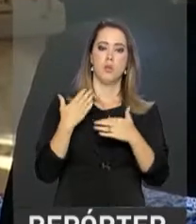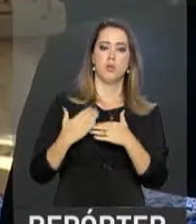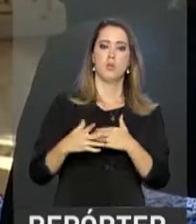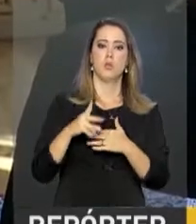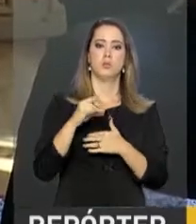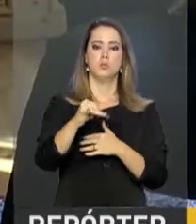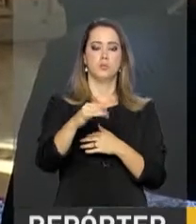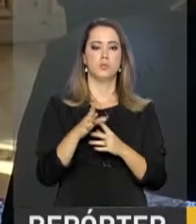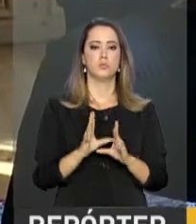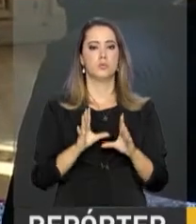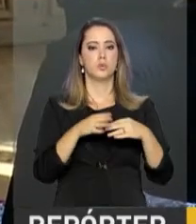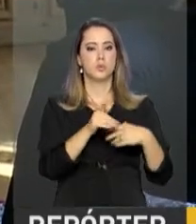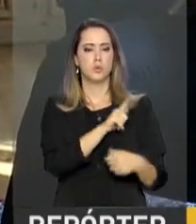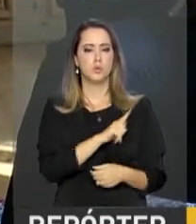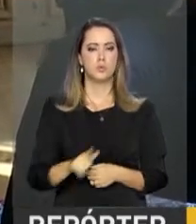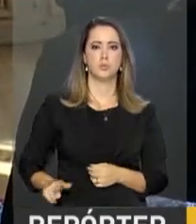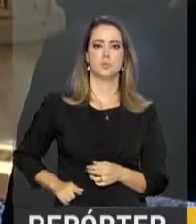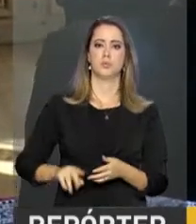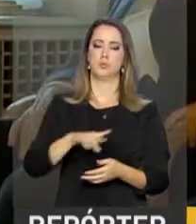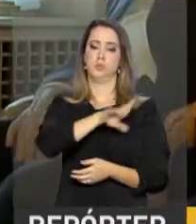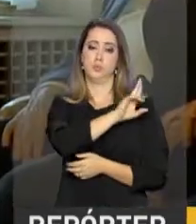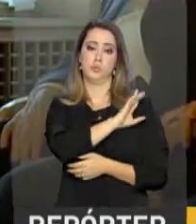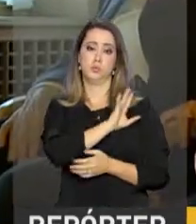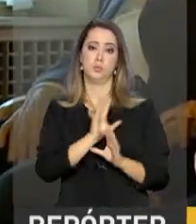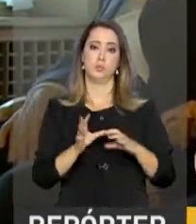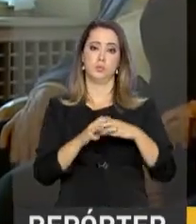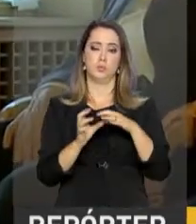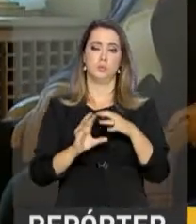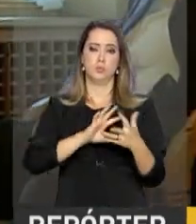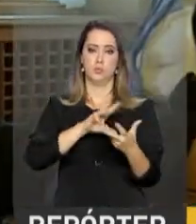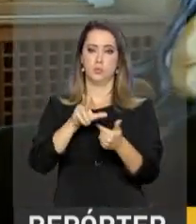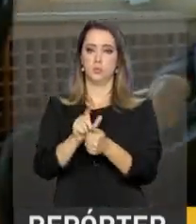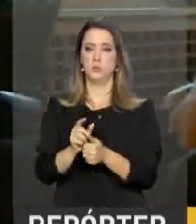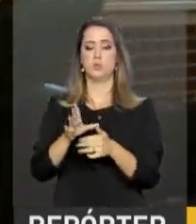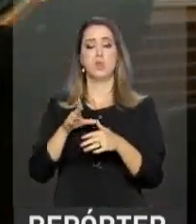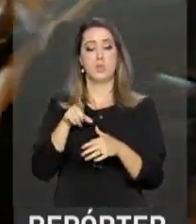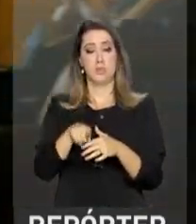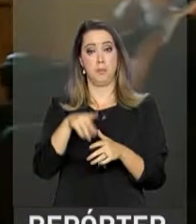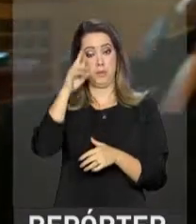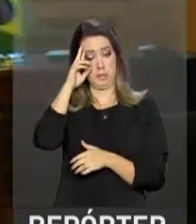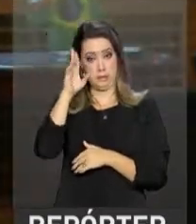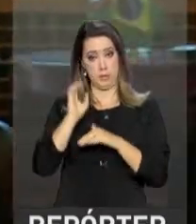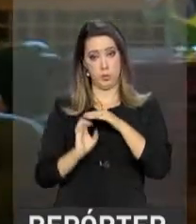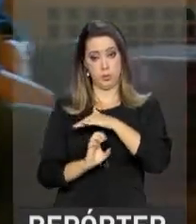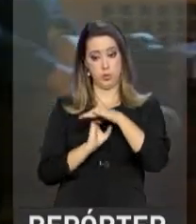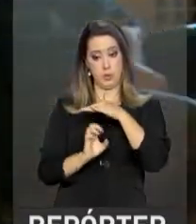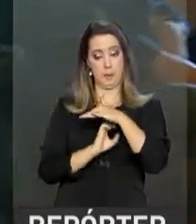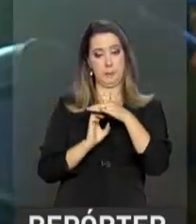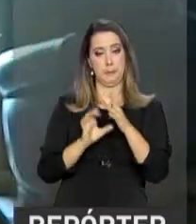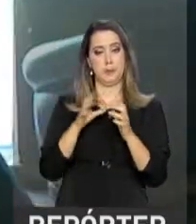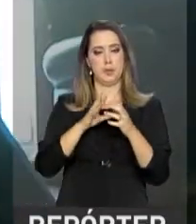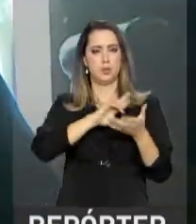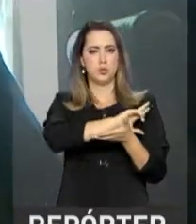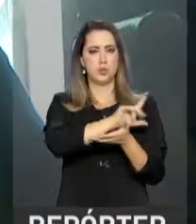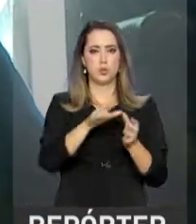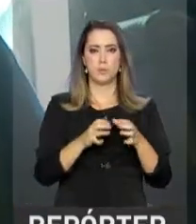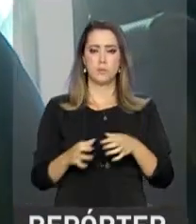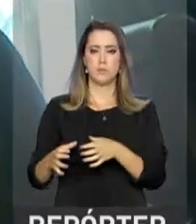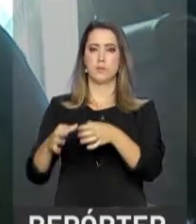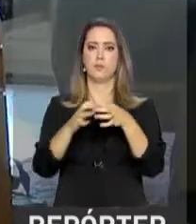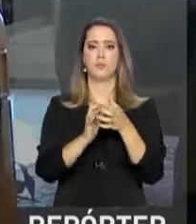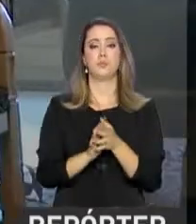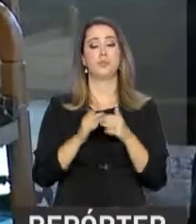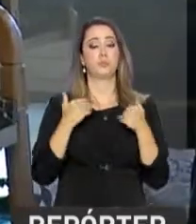governantes representantes de organizações internacionais e executivos dos setores de energia química alimentos e